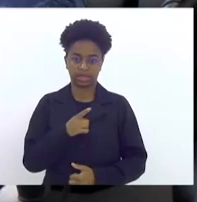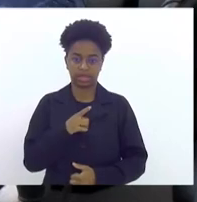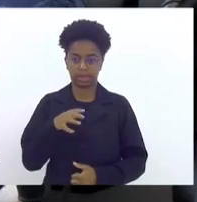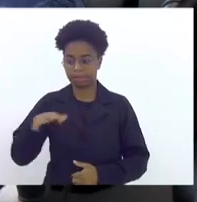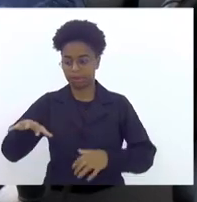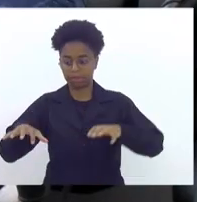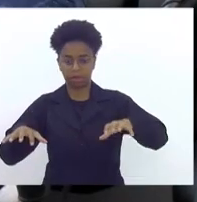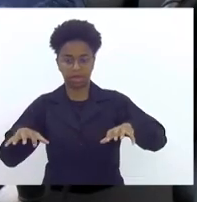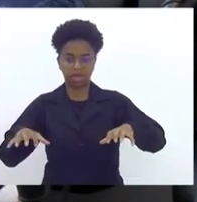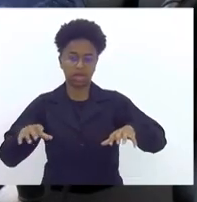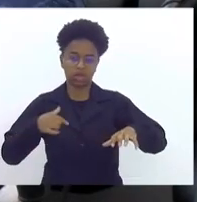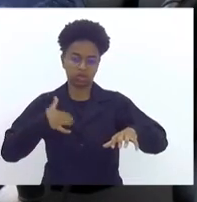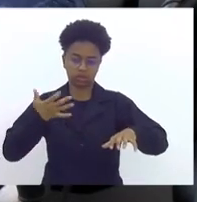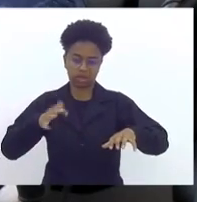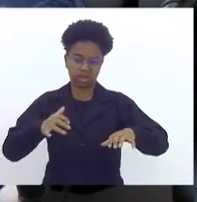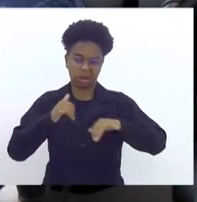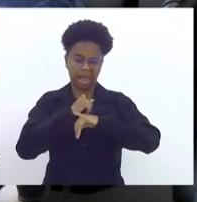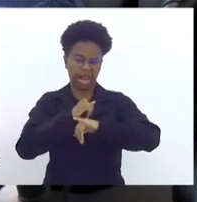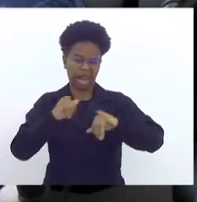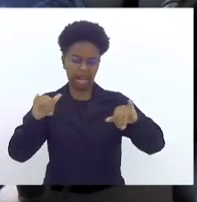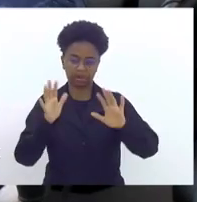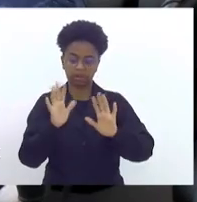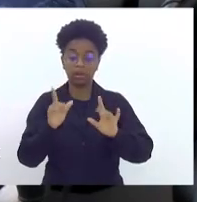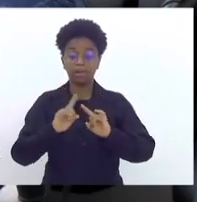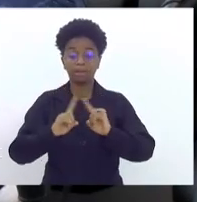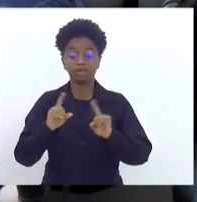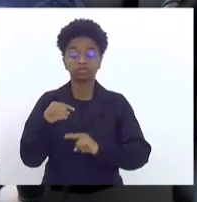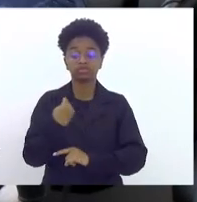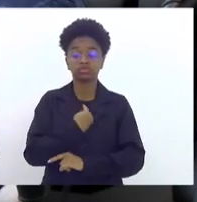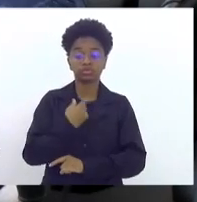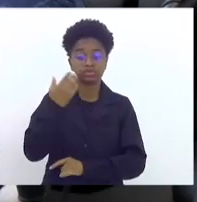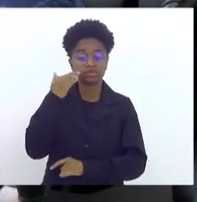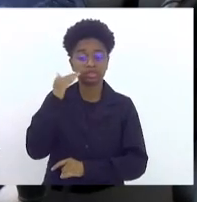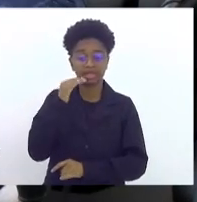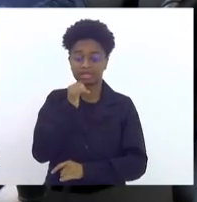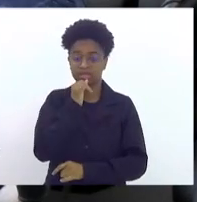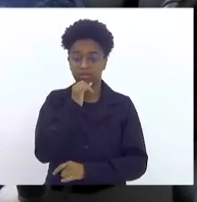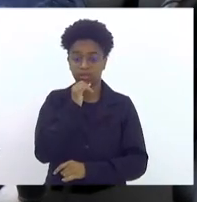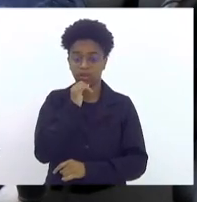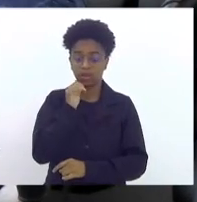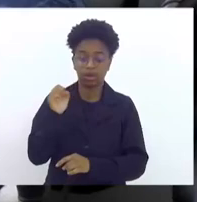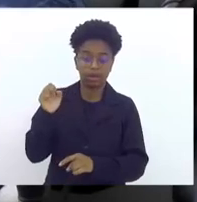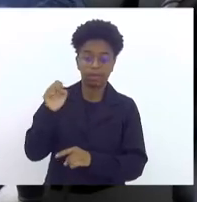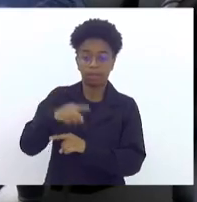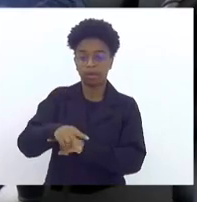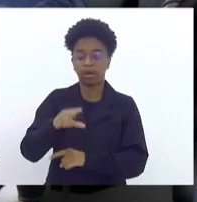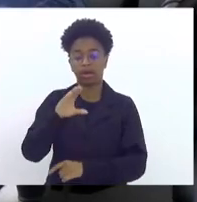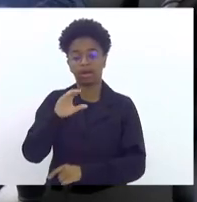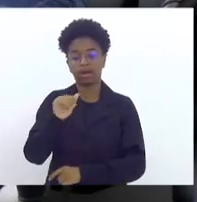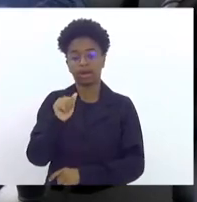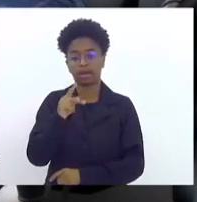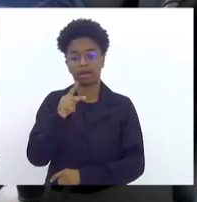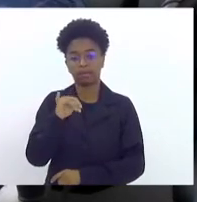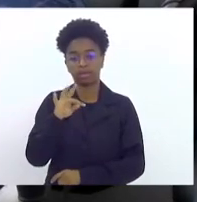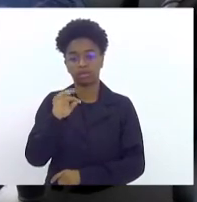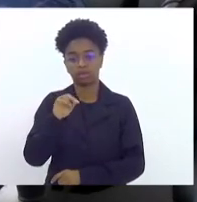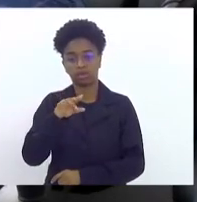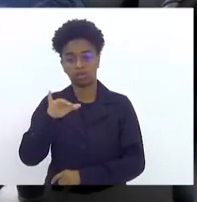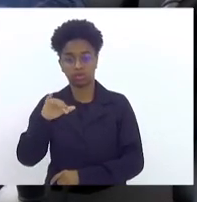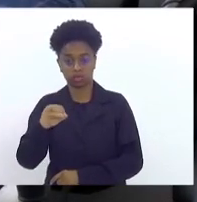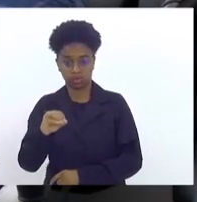polimizar muito só para a gente entender mas a invasão do Capitólio norte-americano 2018 começou na